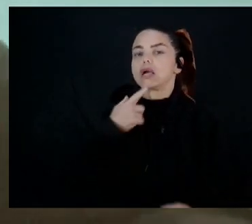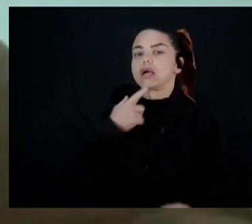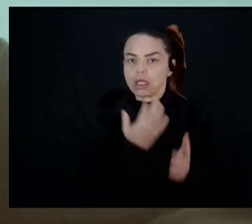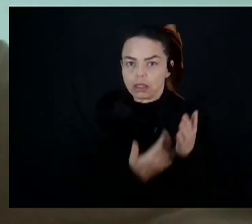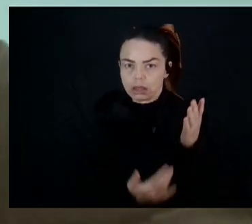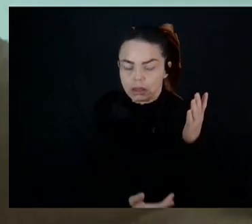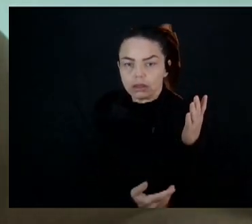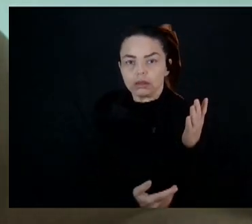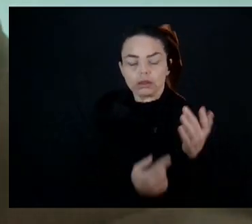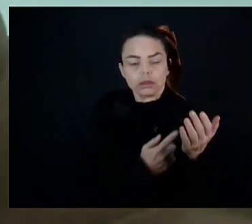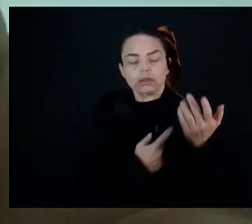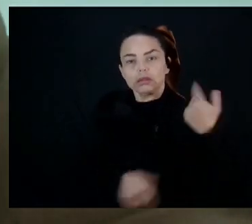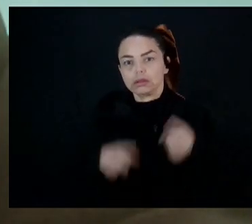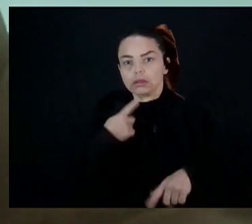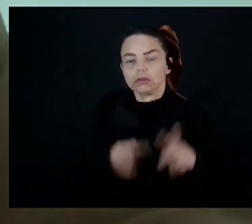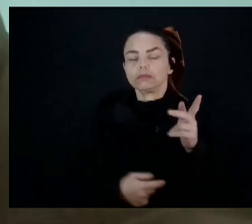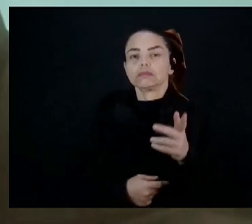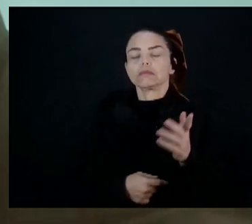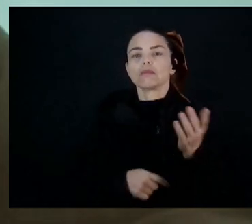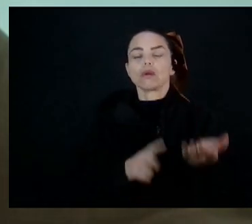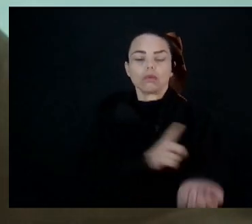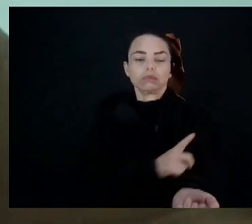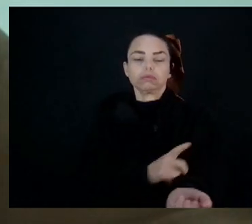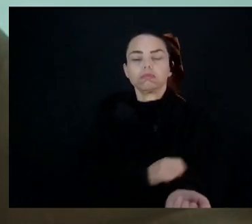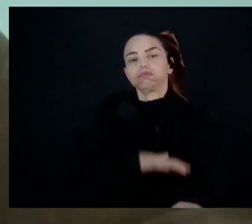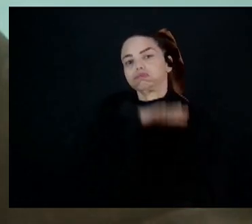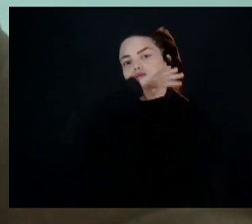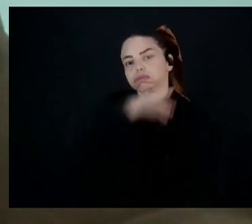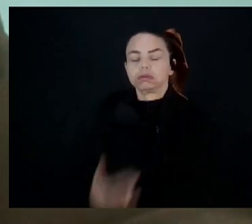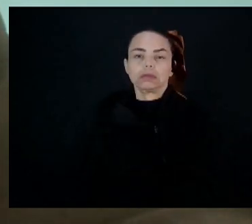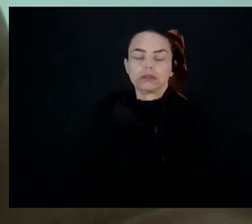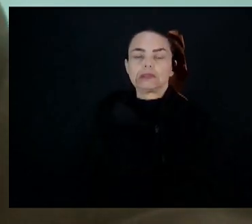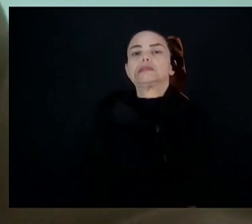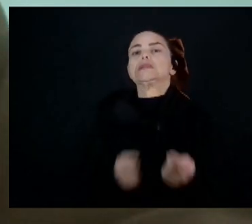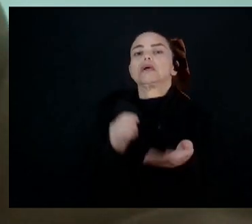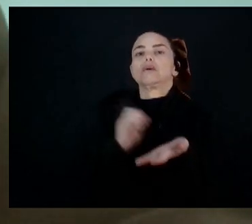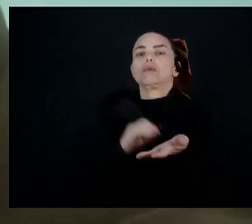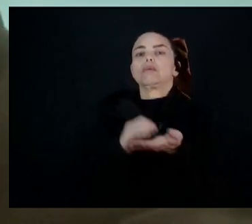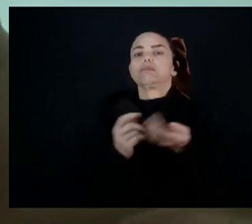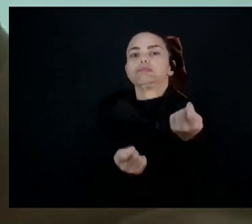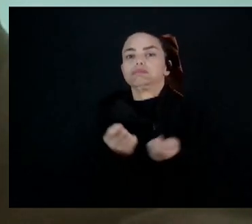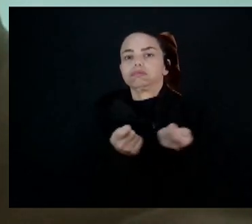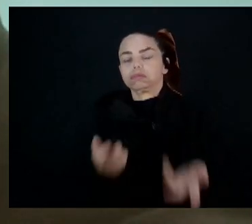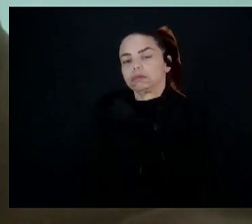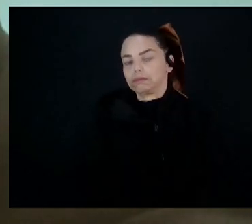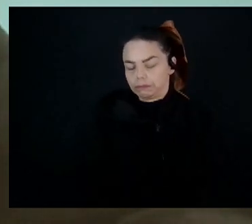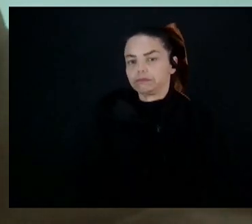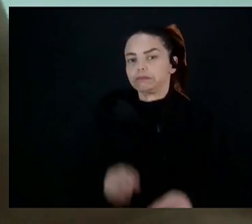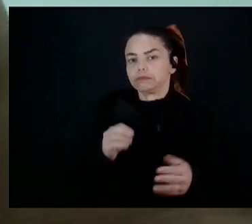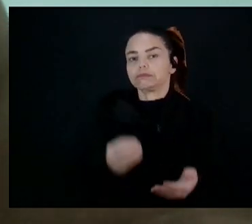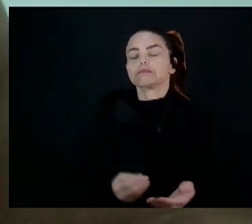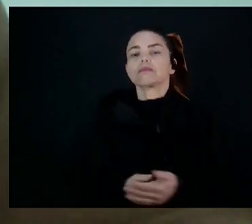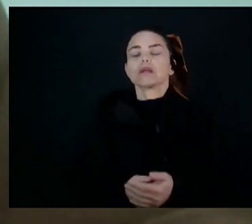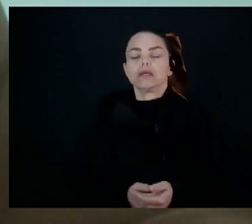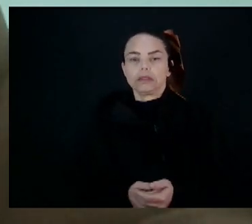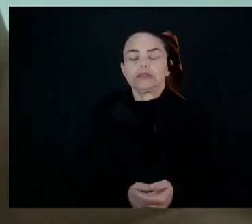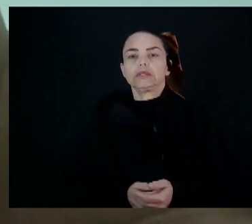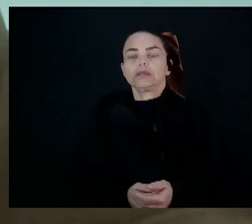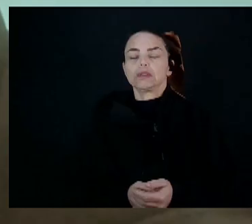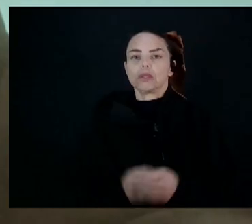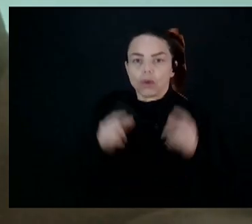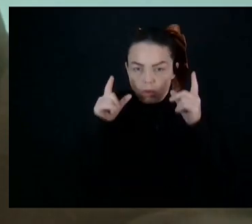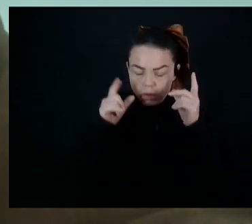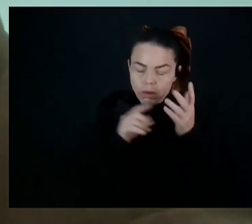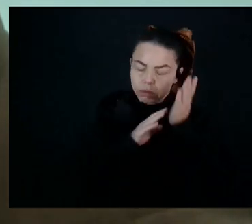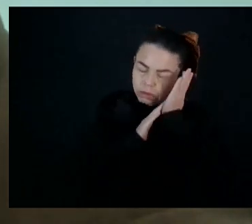de glicemia e eu posso ter um descontrole disso em função de estar dormindo menos horas. Ou